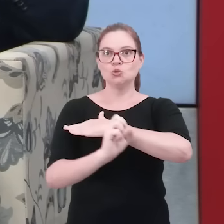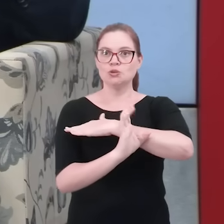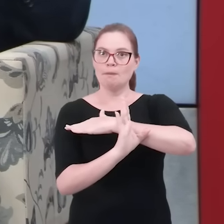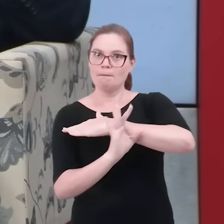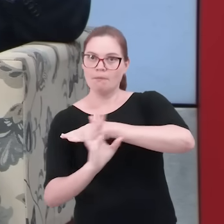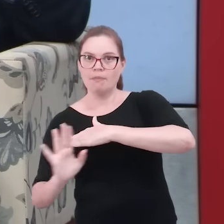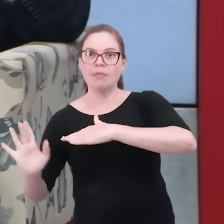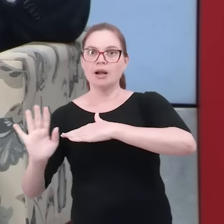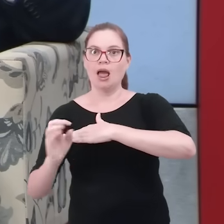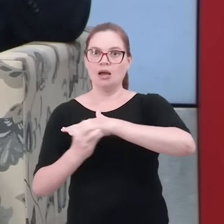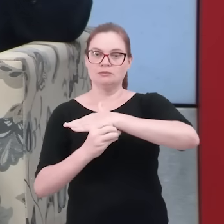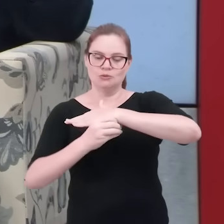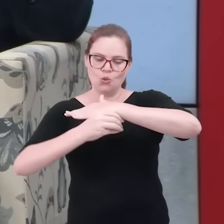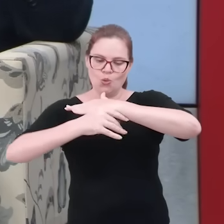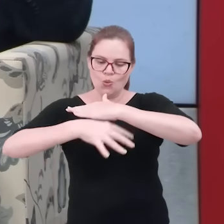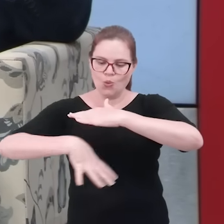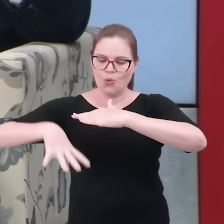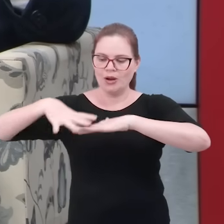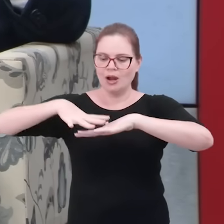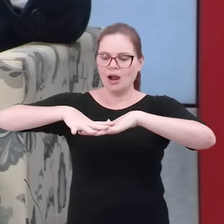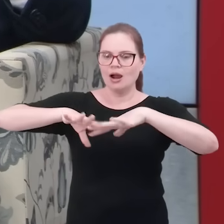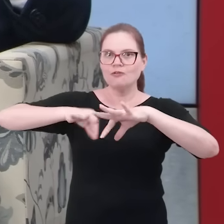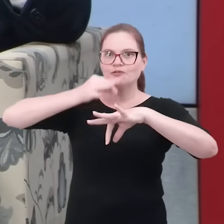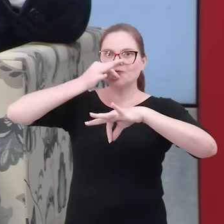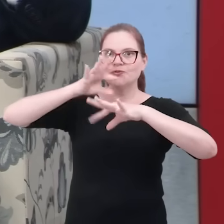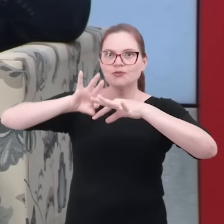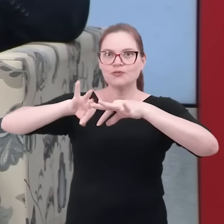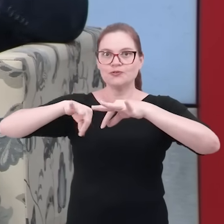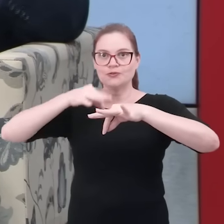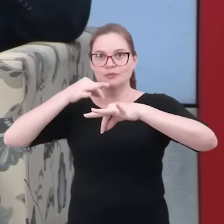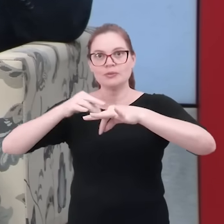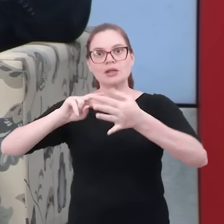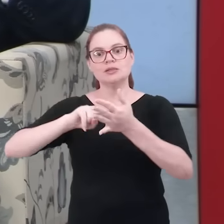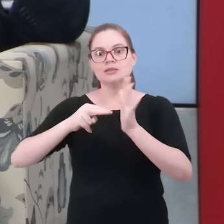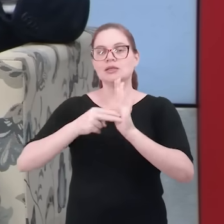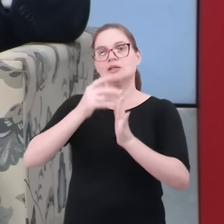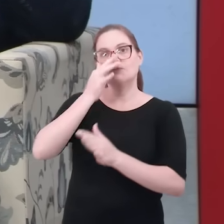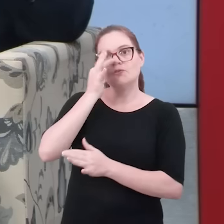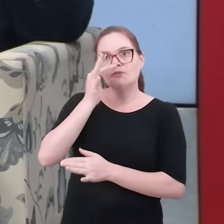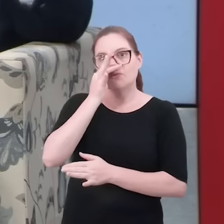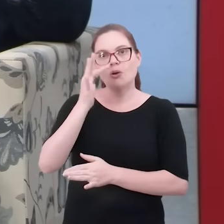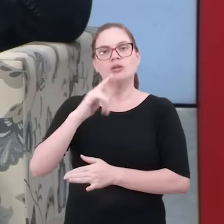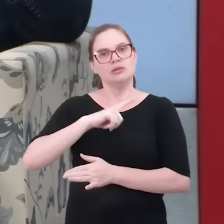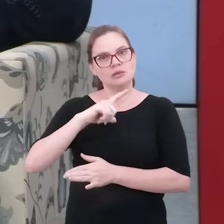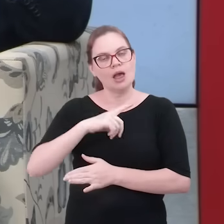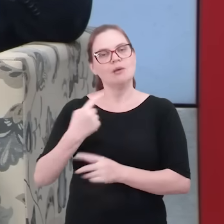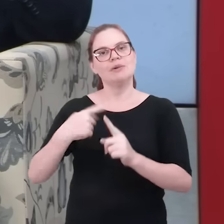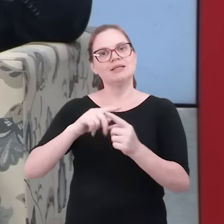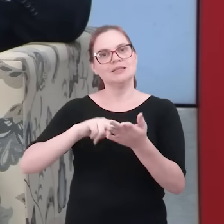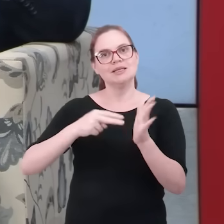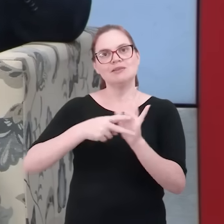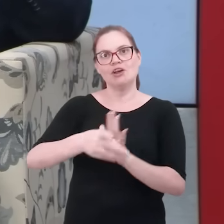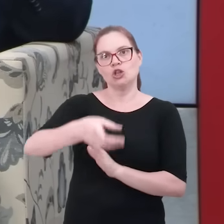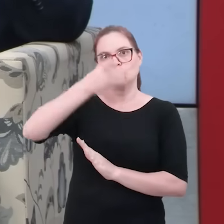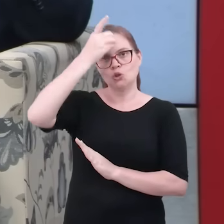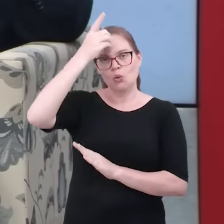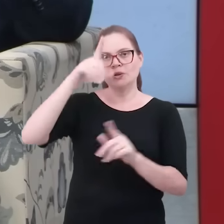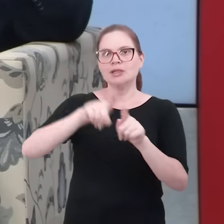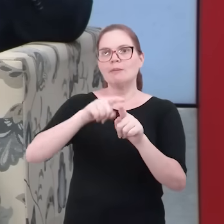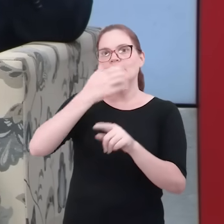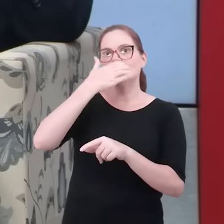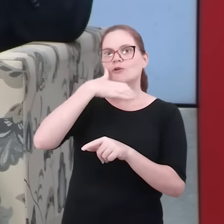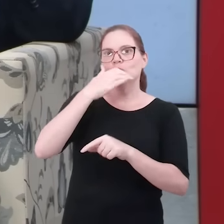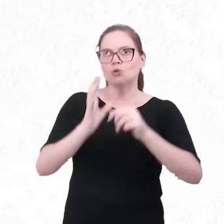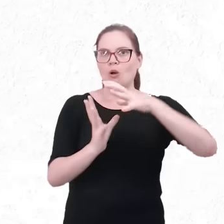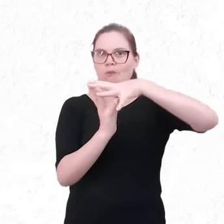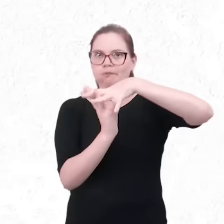videira tem folhas e frutos. Folhas, flores e frutos. Voltando ao